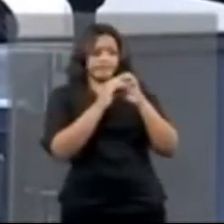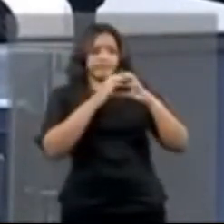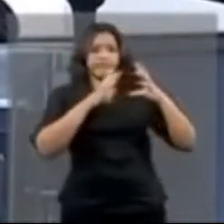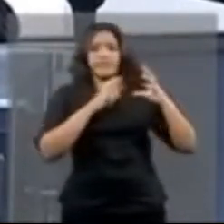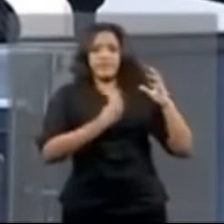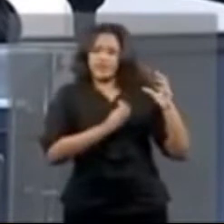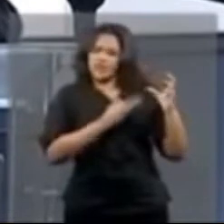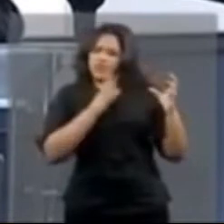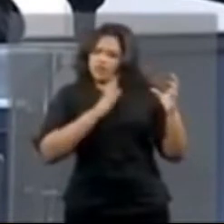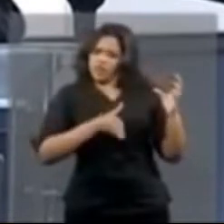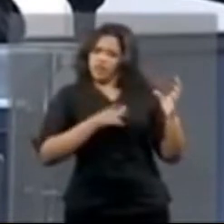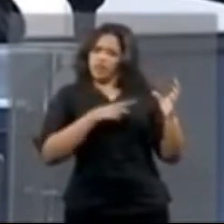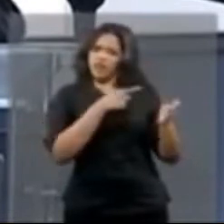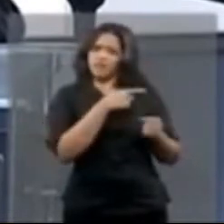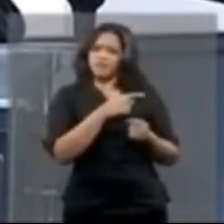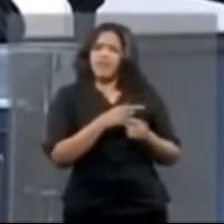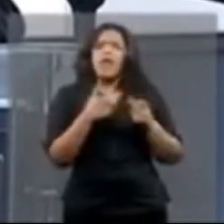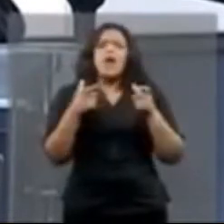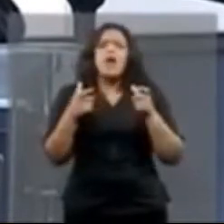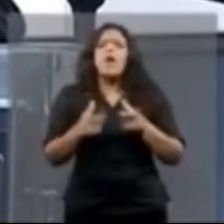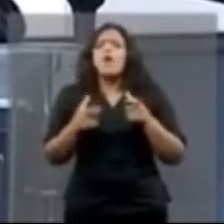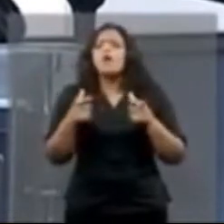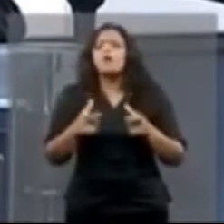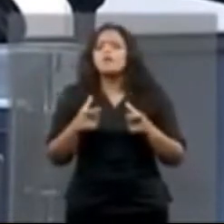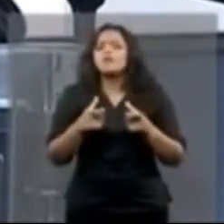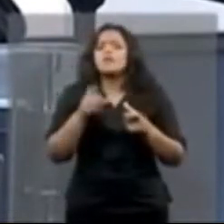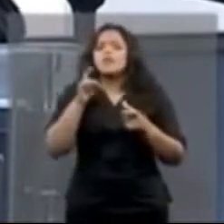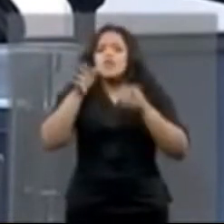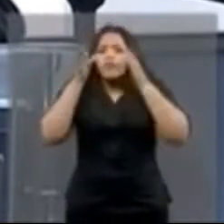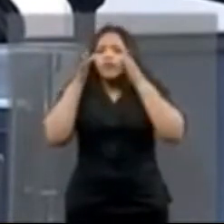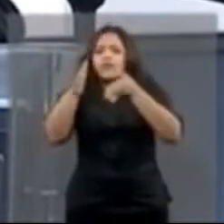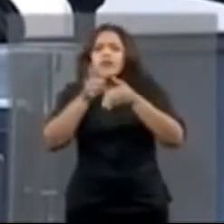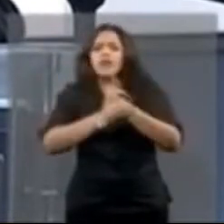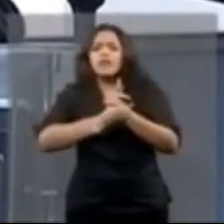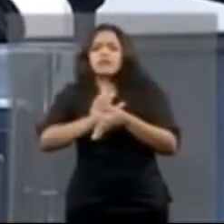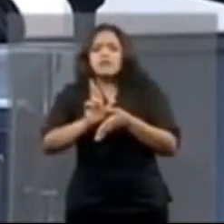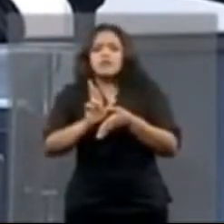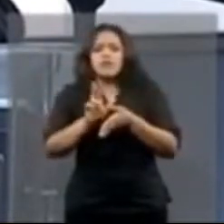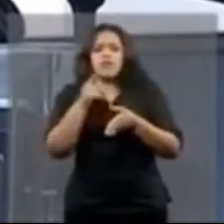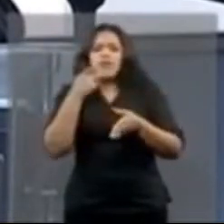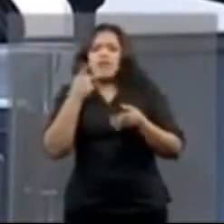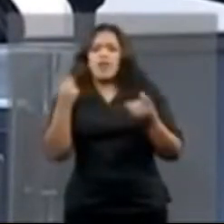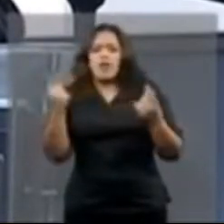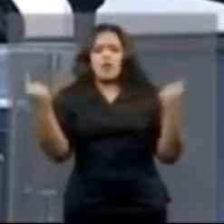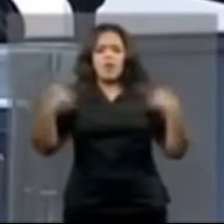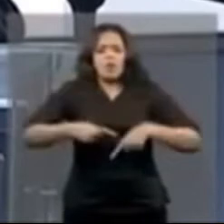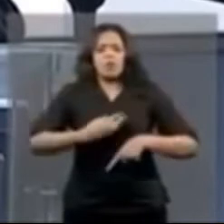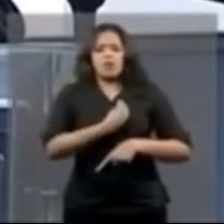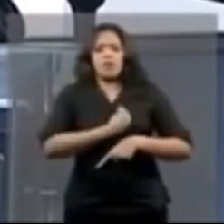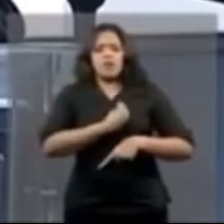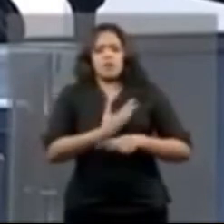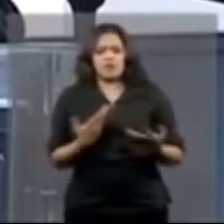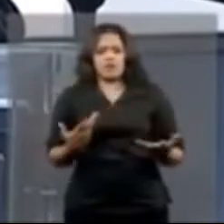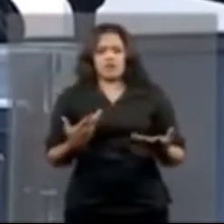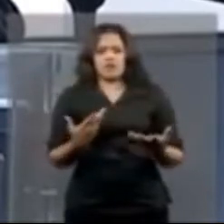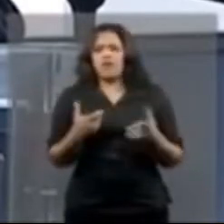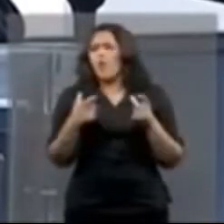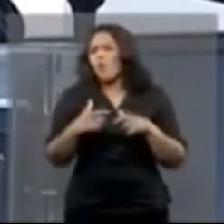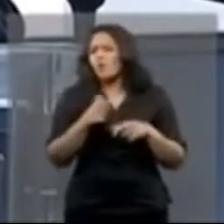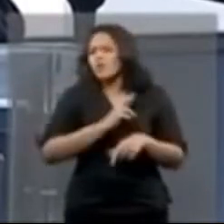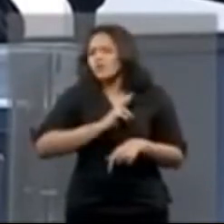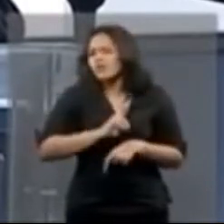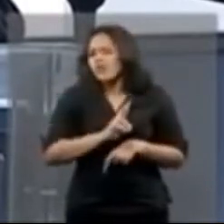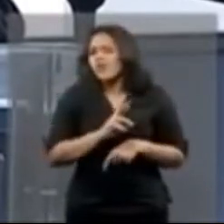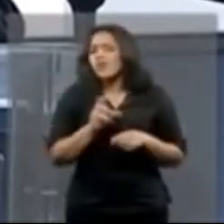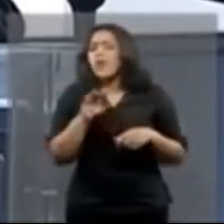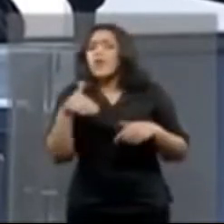religioso em acreditar que todo atentado contra a vida humana é um crime? Onde está o fundamentalismo religioso em